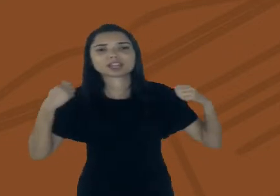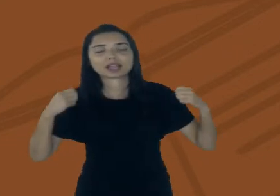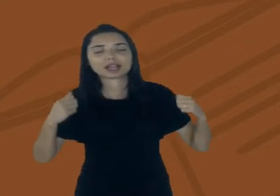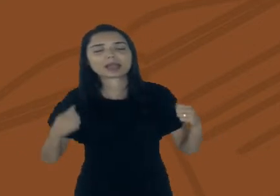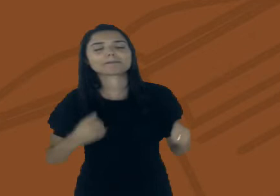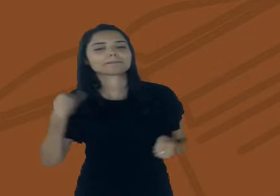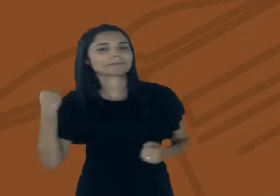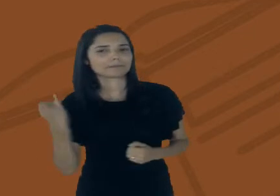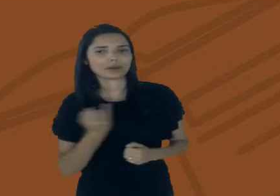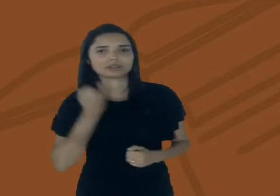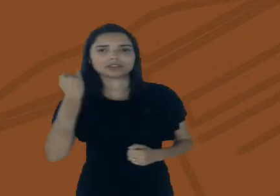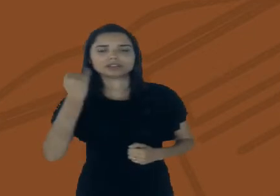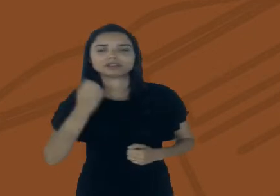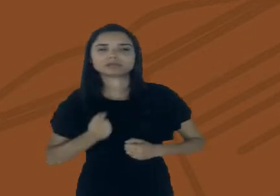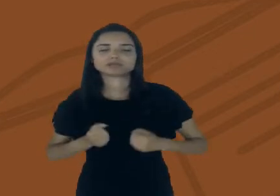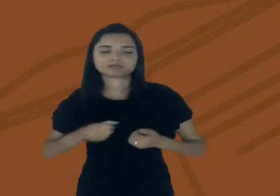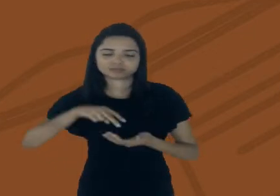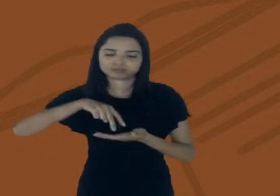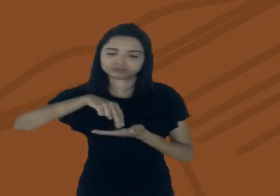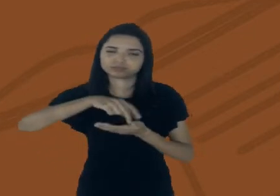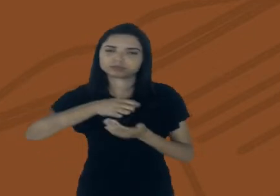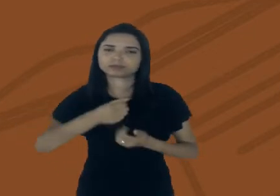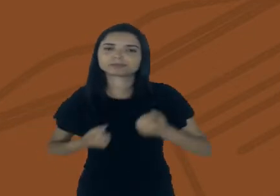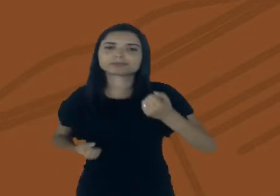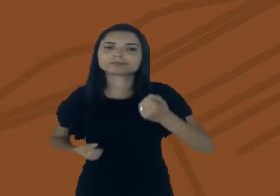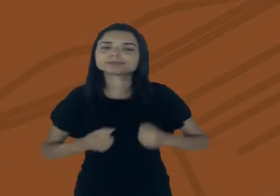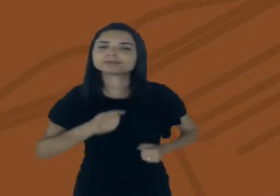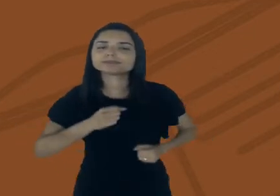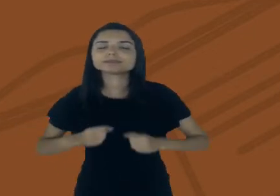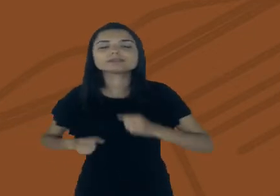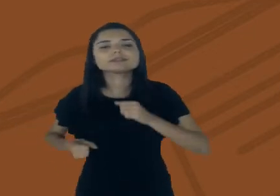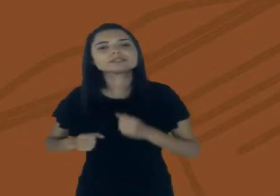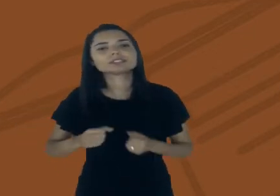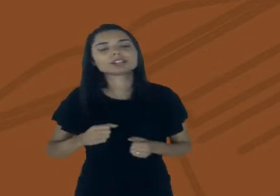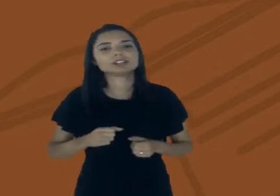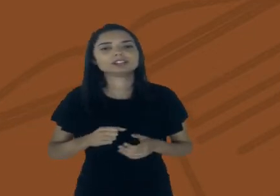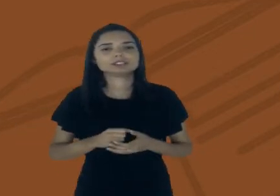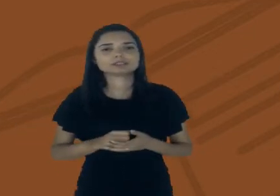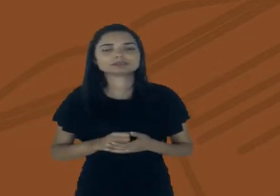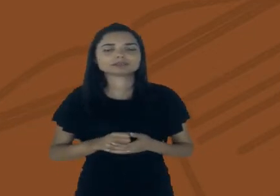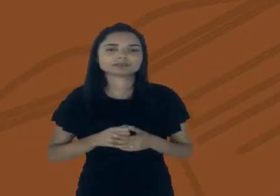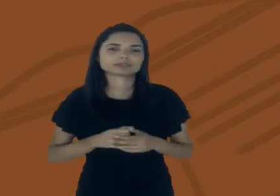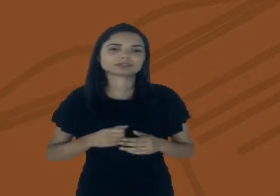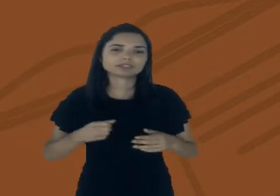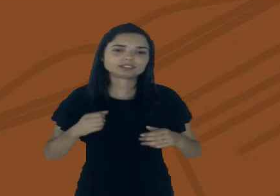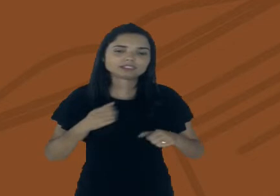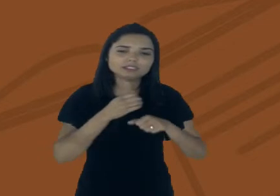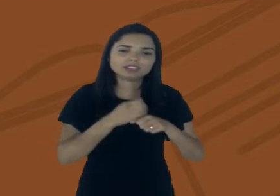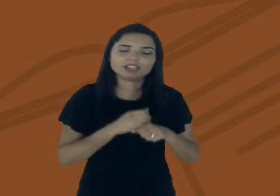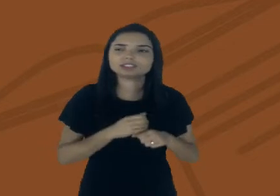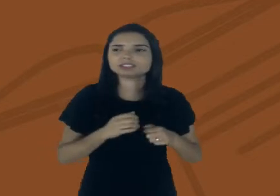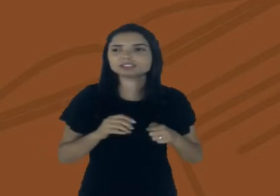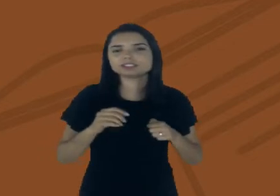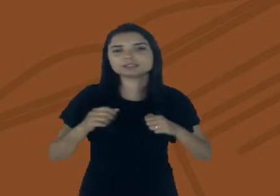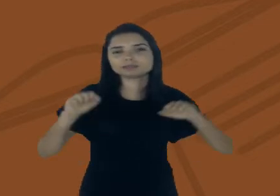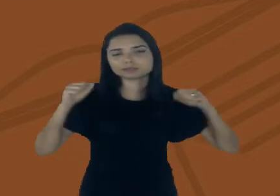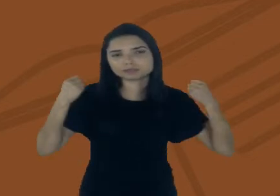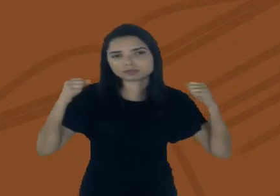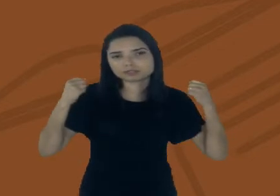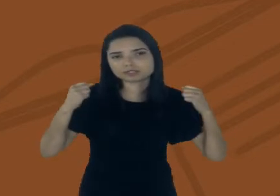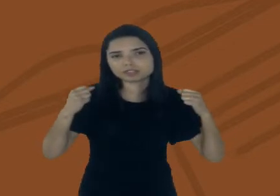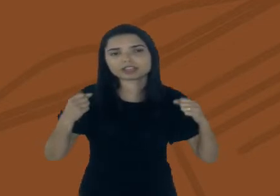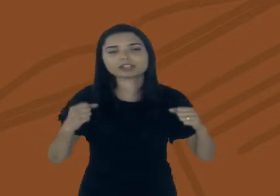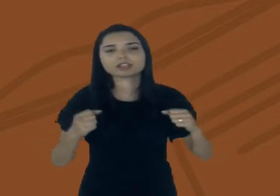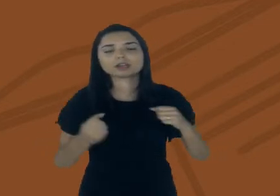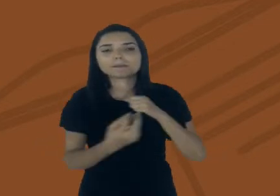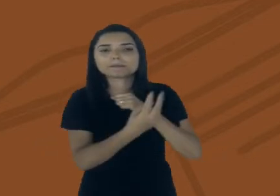caminhada, atividades que possibilite também, além de ser uma prática para prevenção, mas que